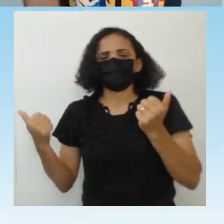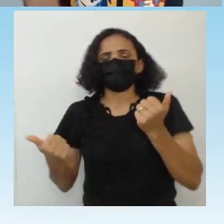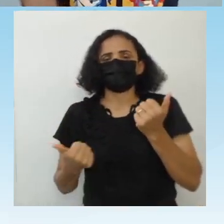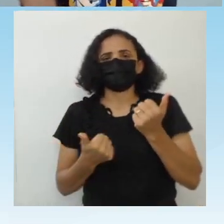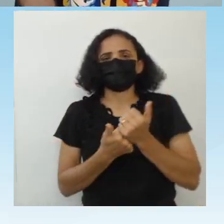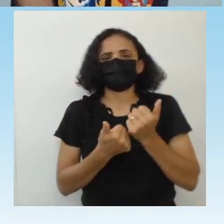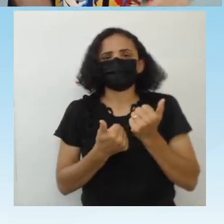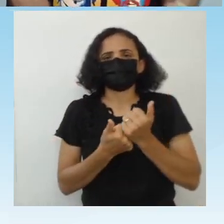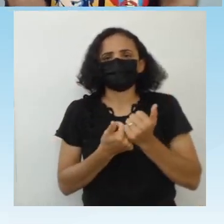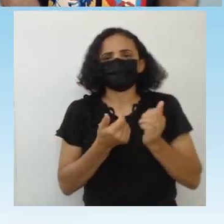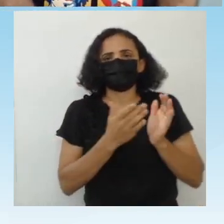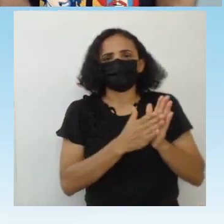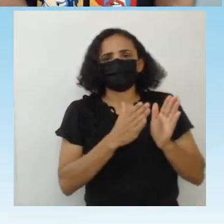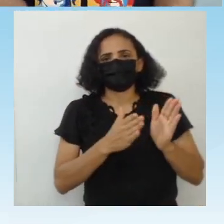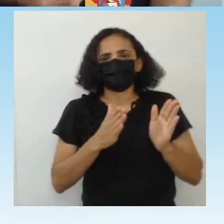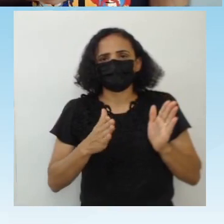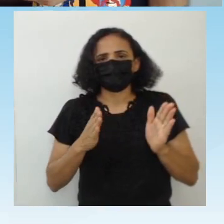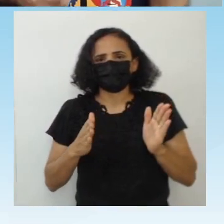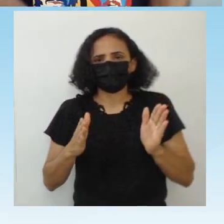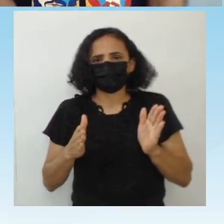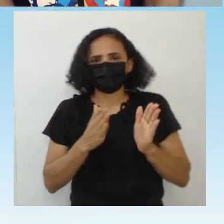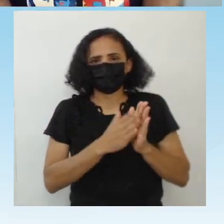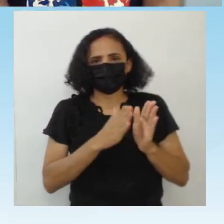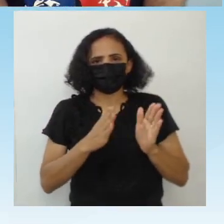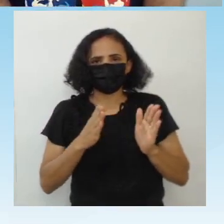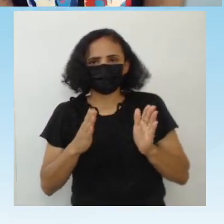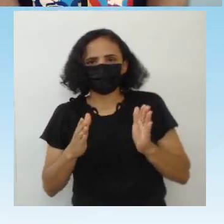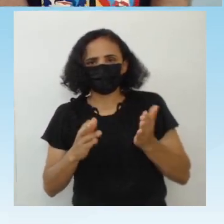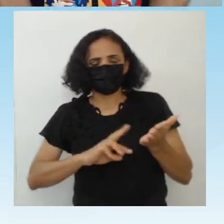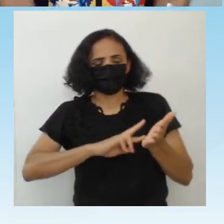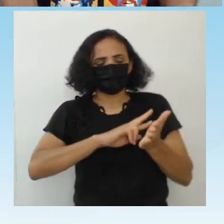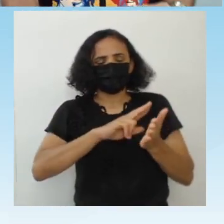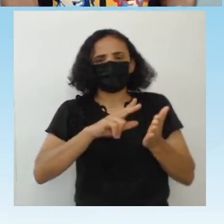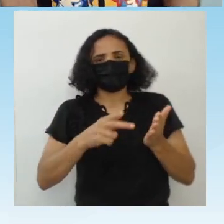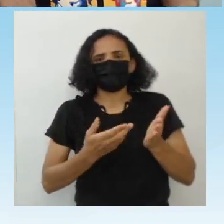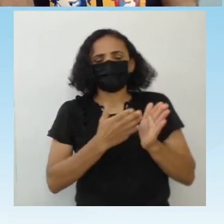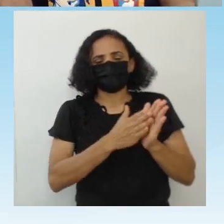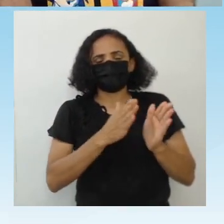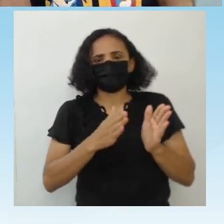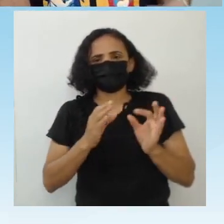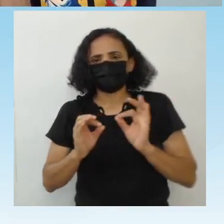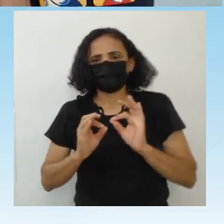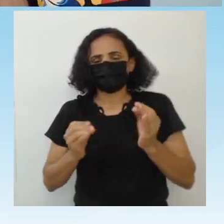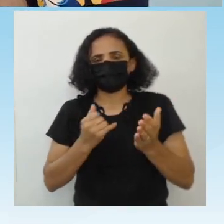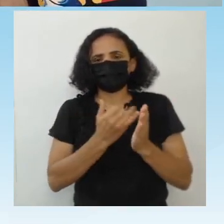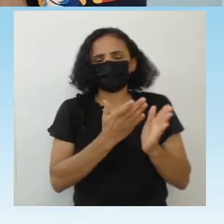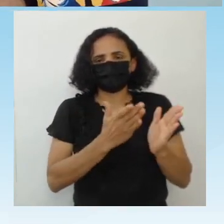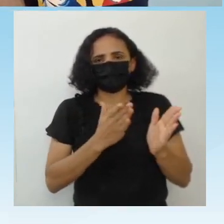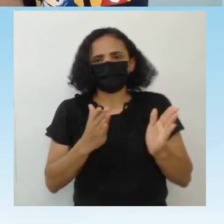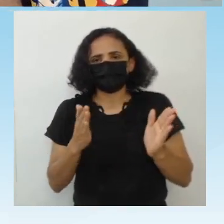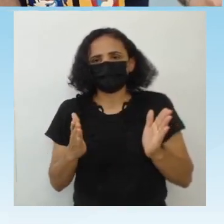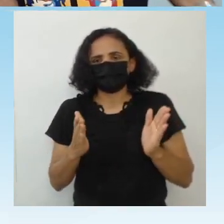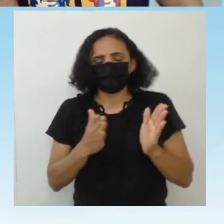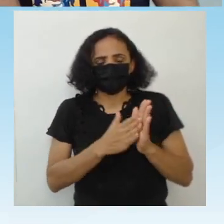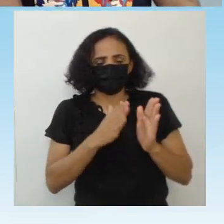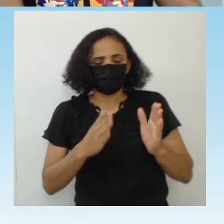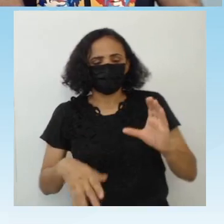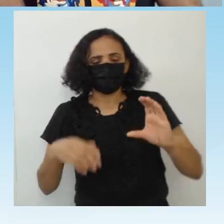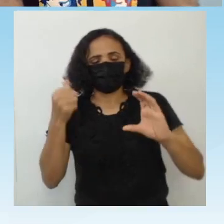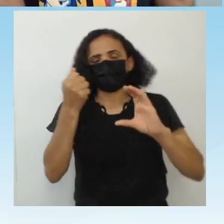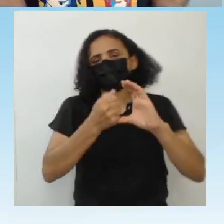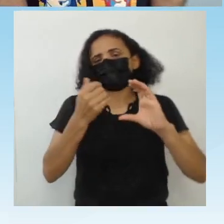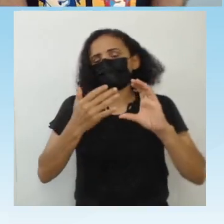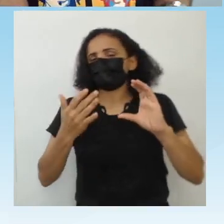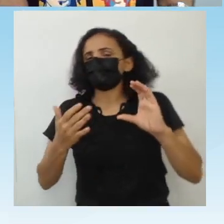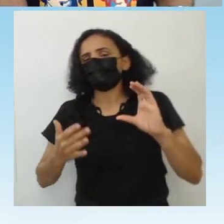nessa variedade popular. Ó, qual é a variedade? Que variante linguística é essa? Que caracteriza o sertão.